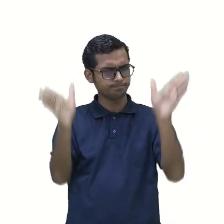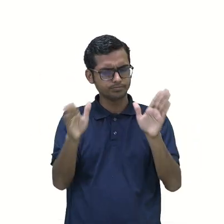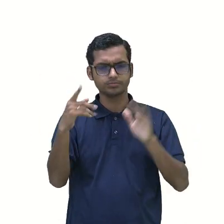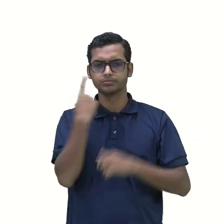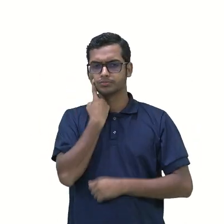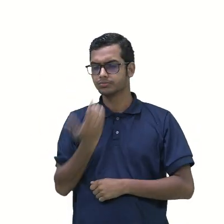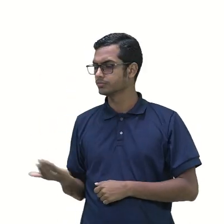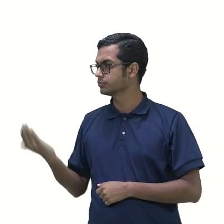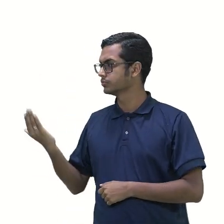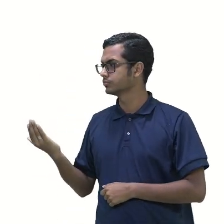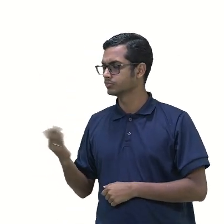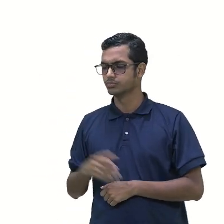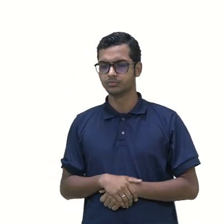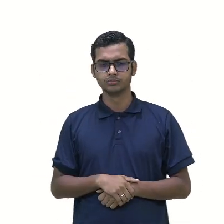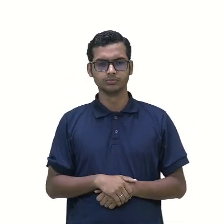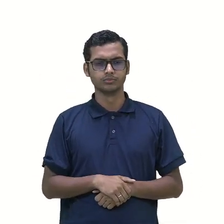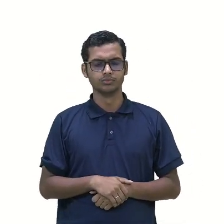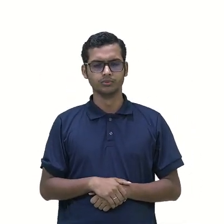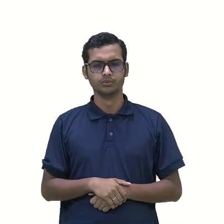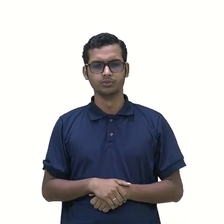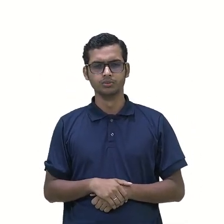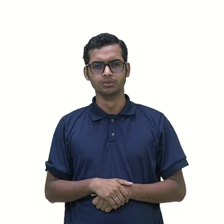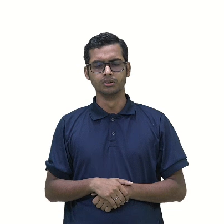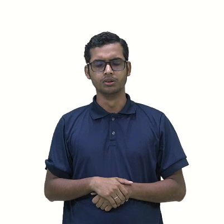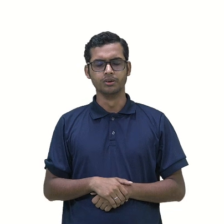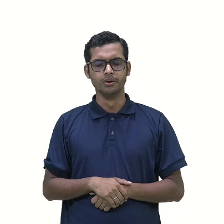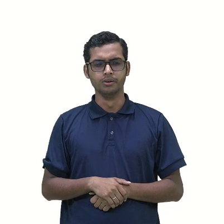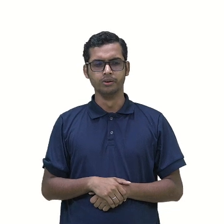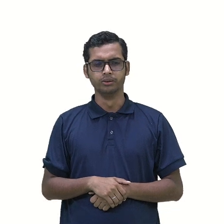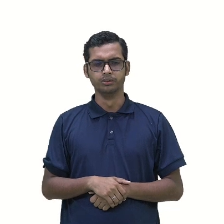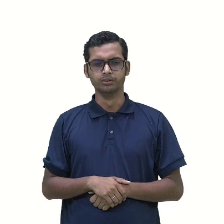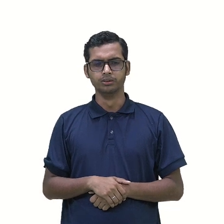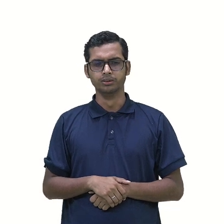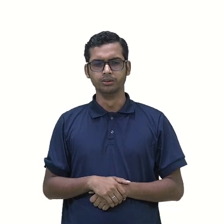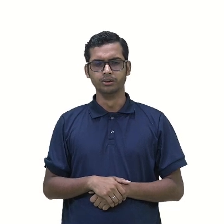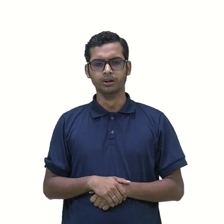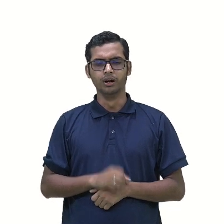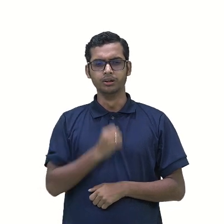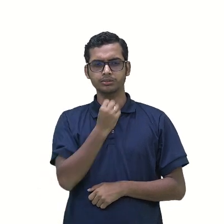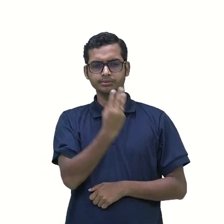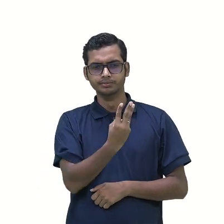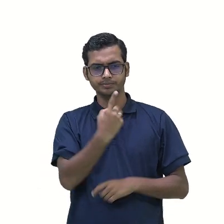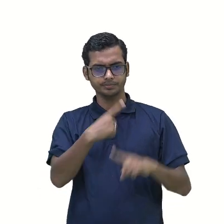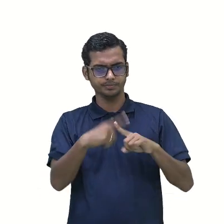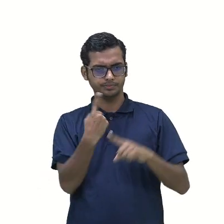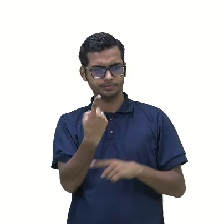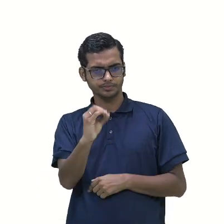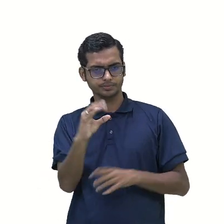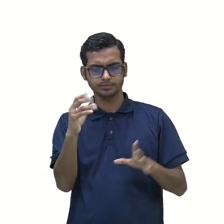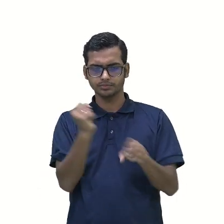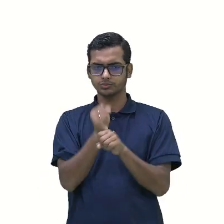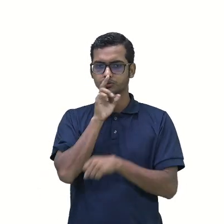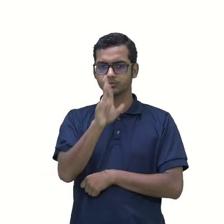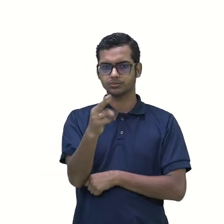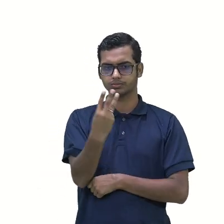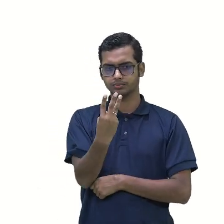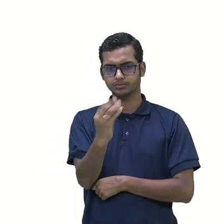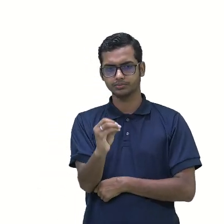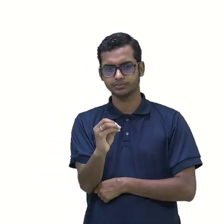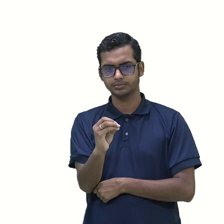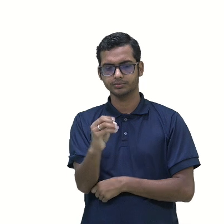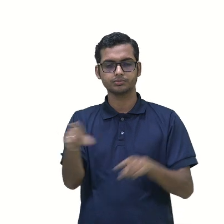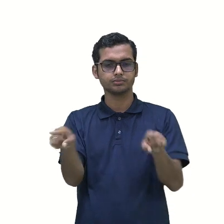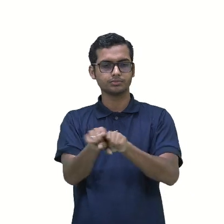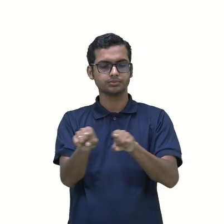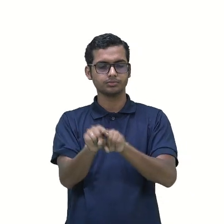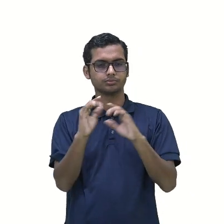30, eu devo multiplicar por quanto? Eu devo multiplicar por 10. Então, se eu vou multiplicar por 10 embaixo, eu vou ter que multiplicar por 10